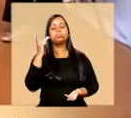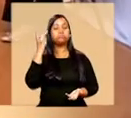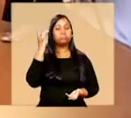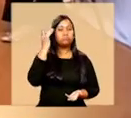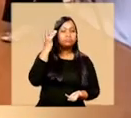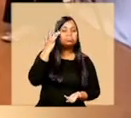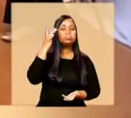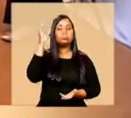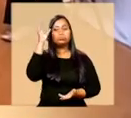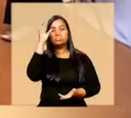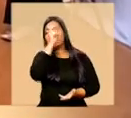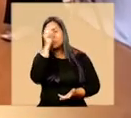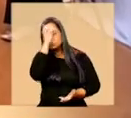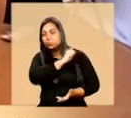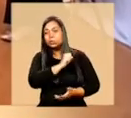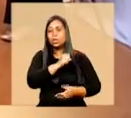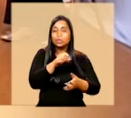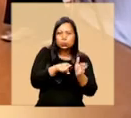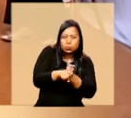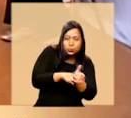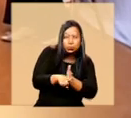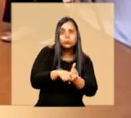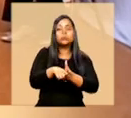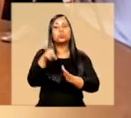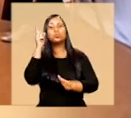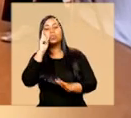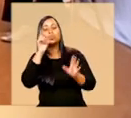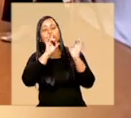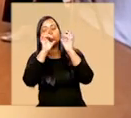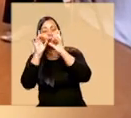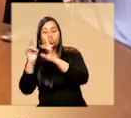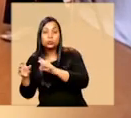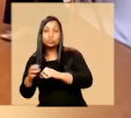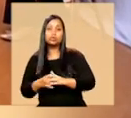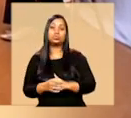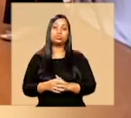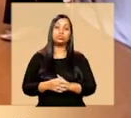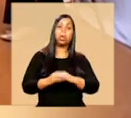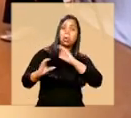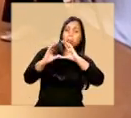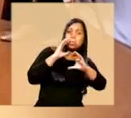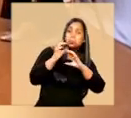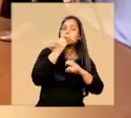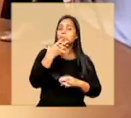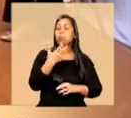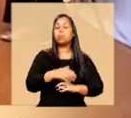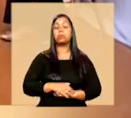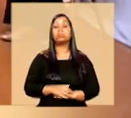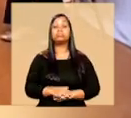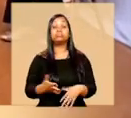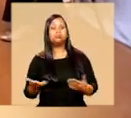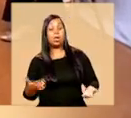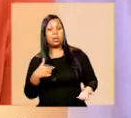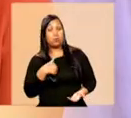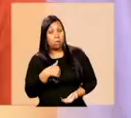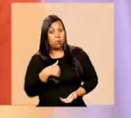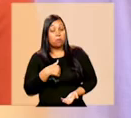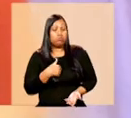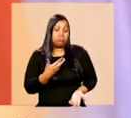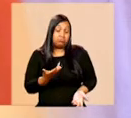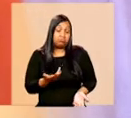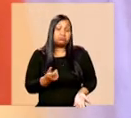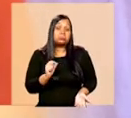ou estar trabalhando dia a dia na questão? Como é que você Uma boa comunicação entre a rede? Eu